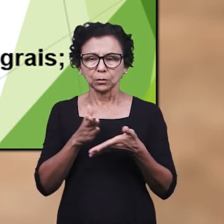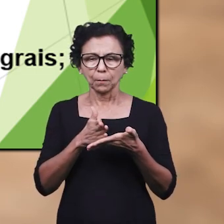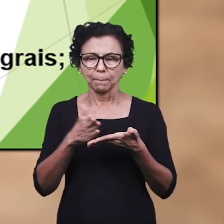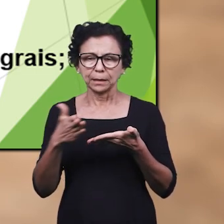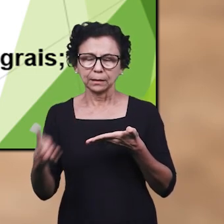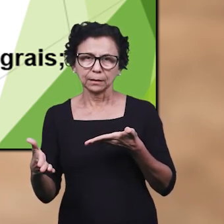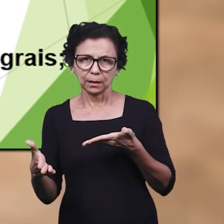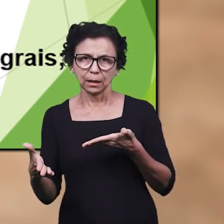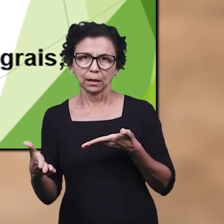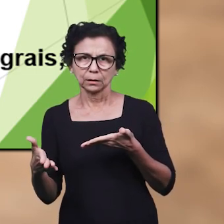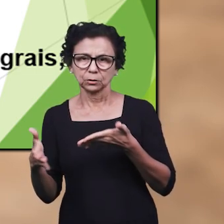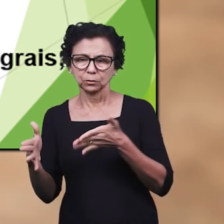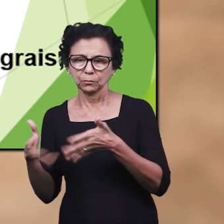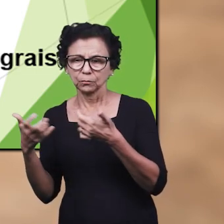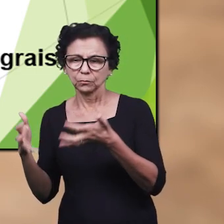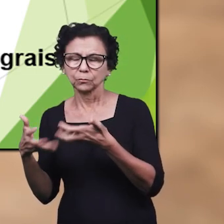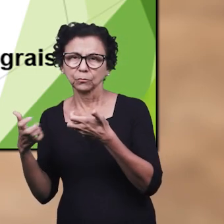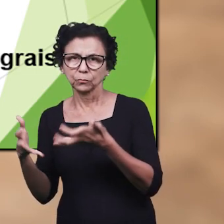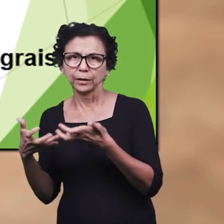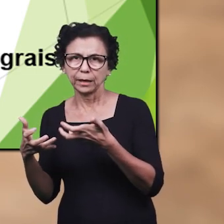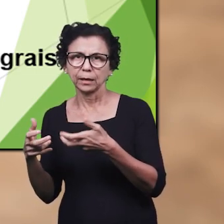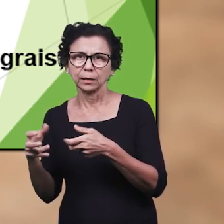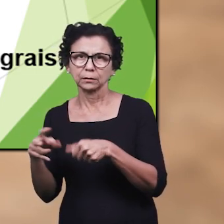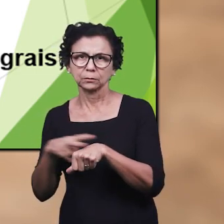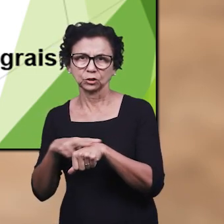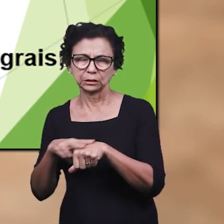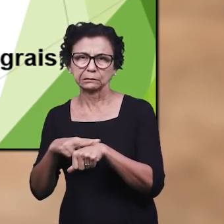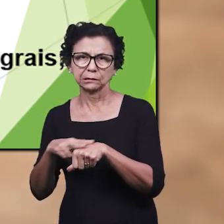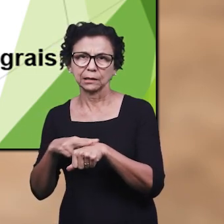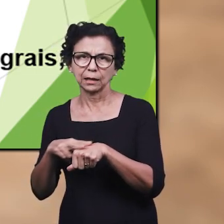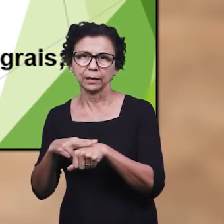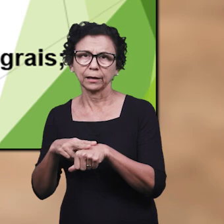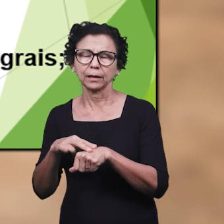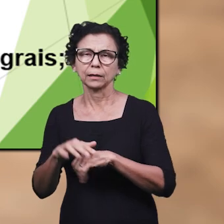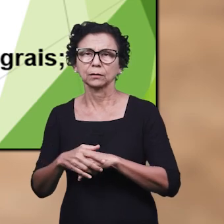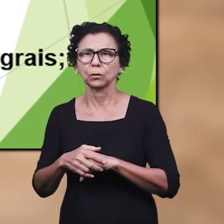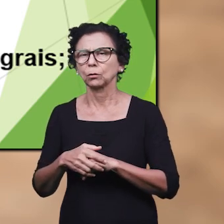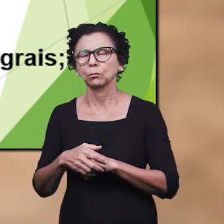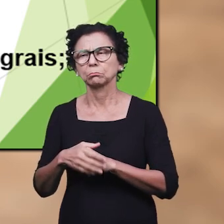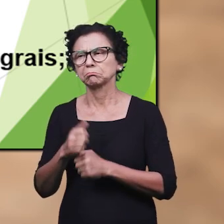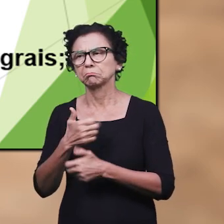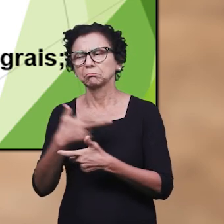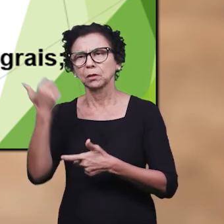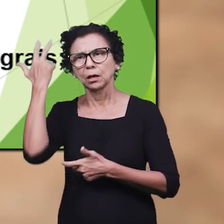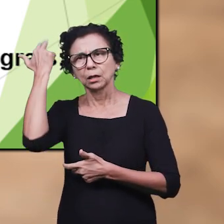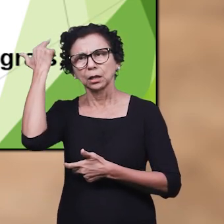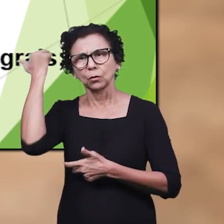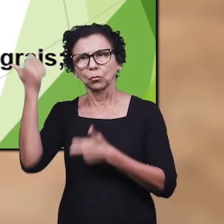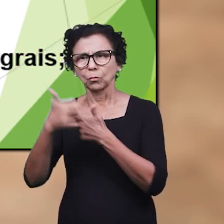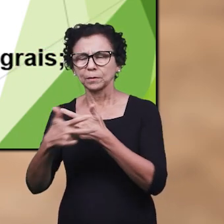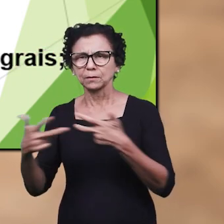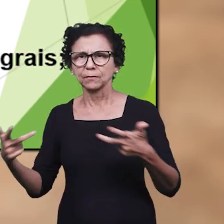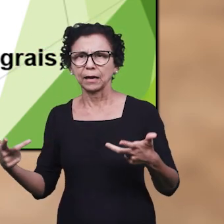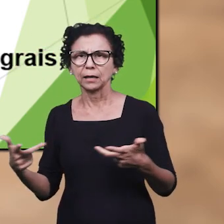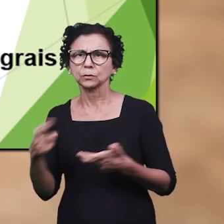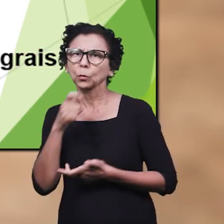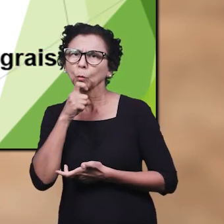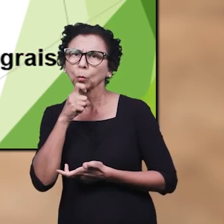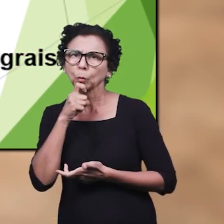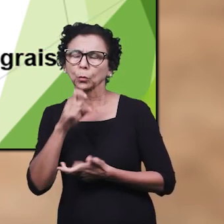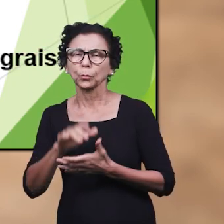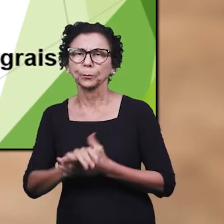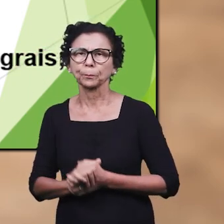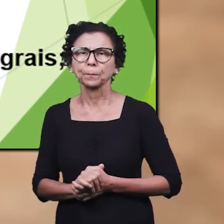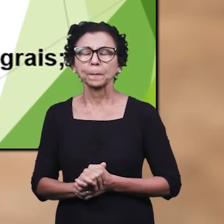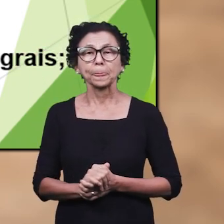por vegetais, né? Preferências verdes escuros e sendo ele cozidos também, ou crus. E escolha